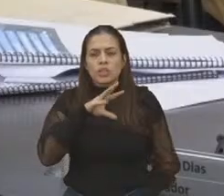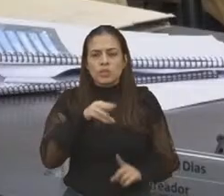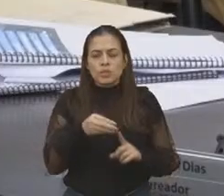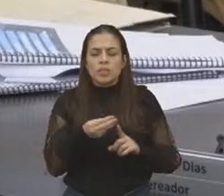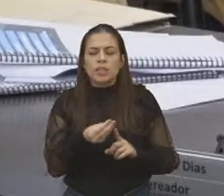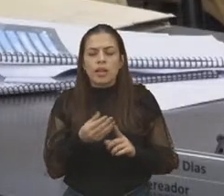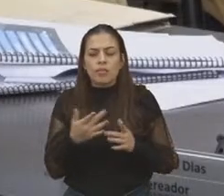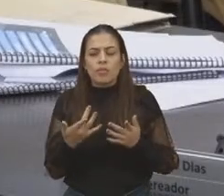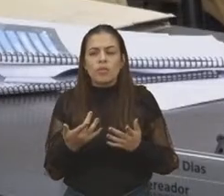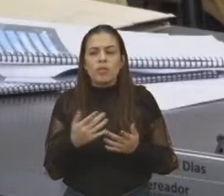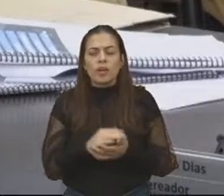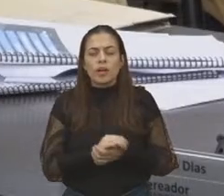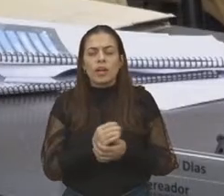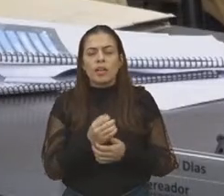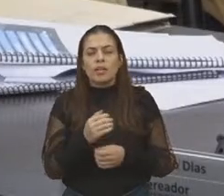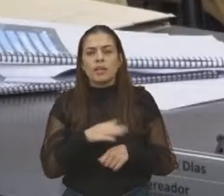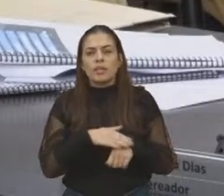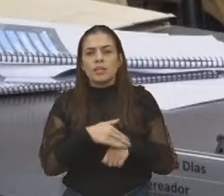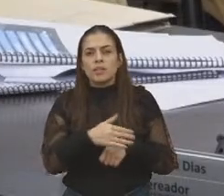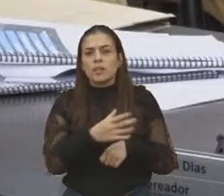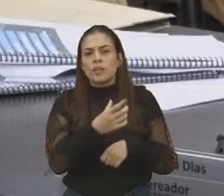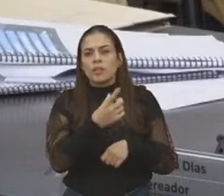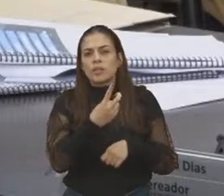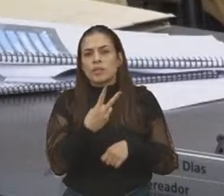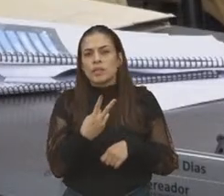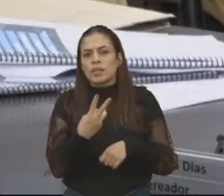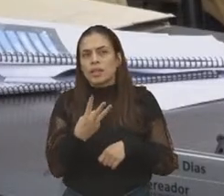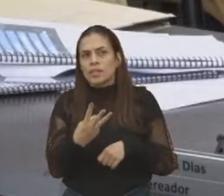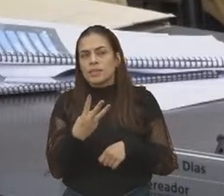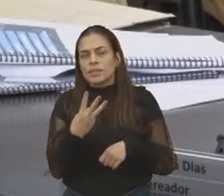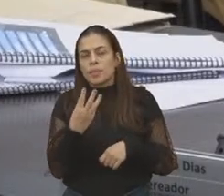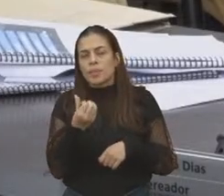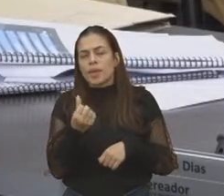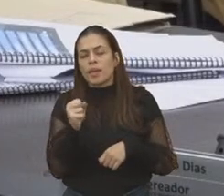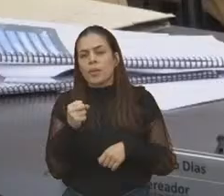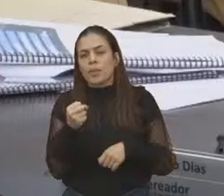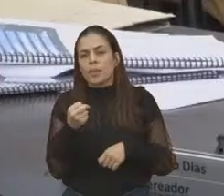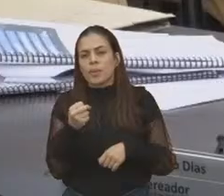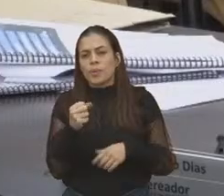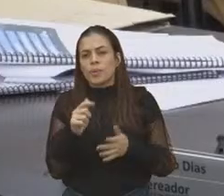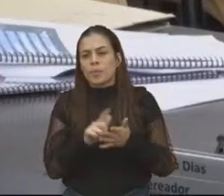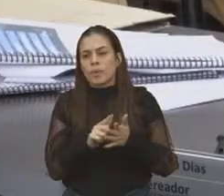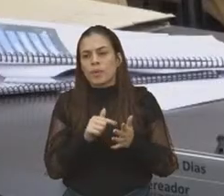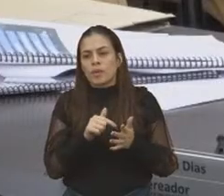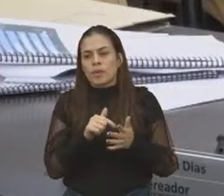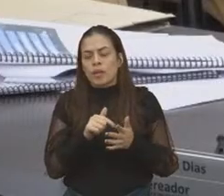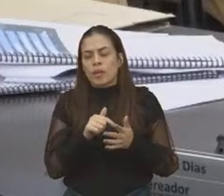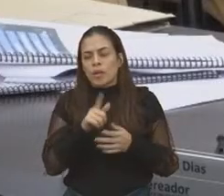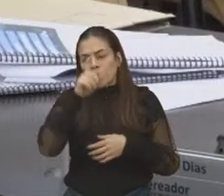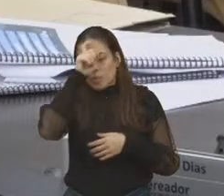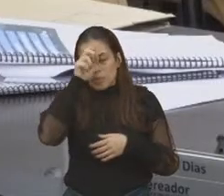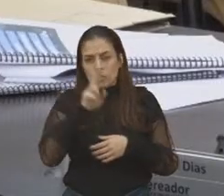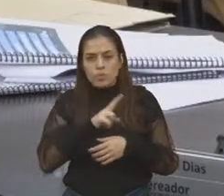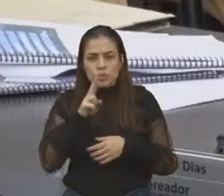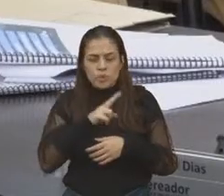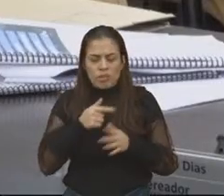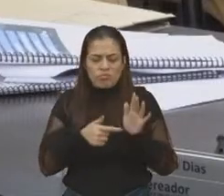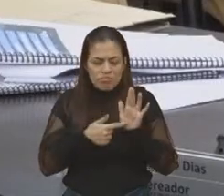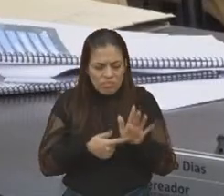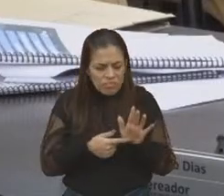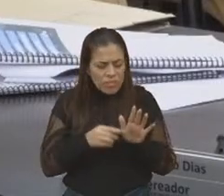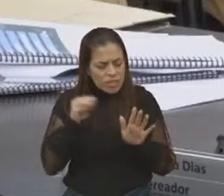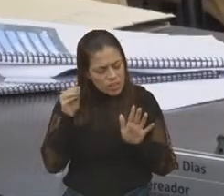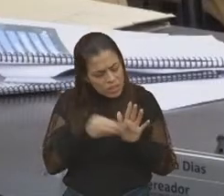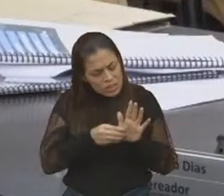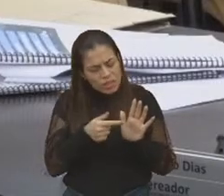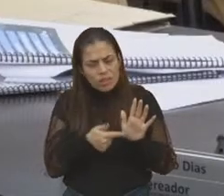ação 1368, página 38, pronto-socorro municipal. Está aqui